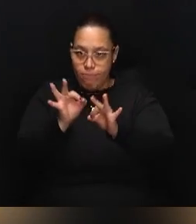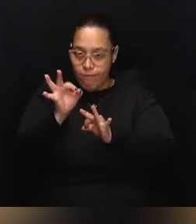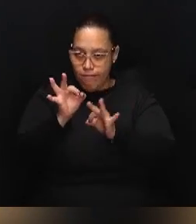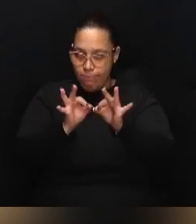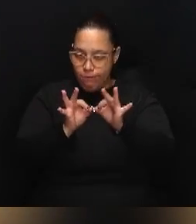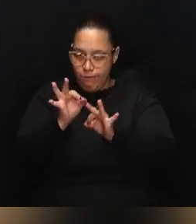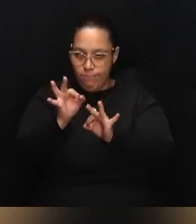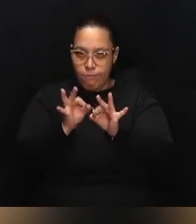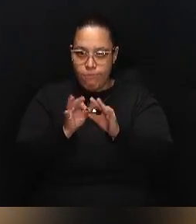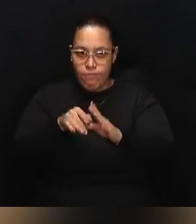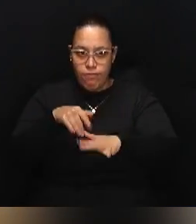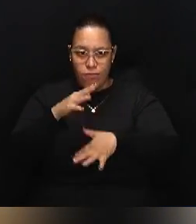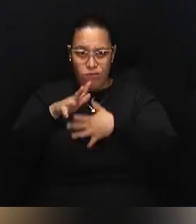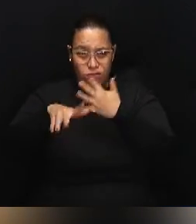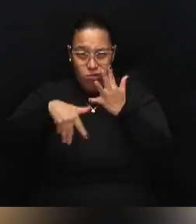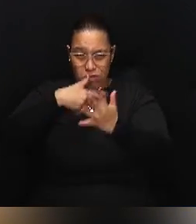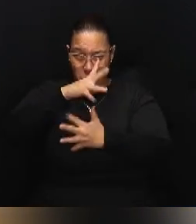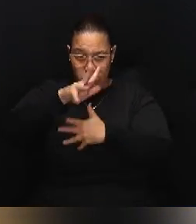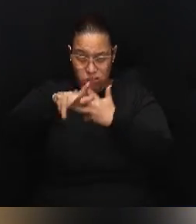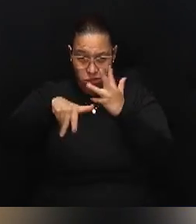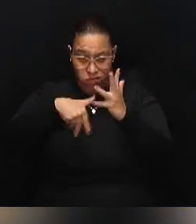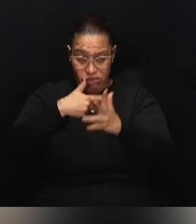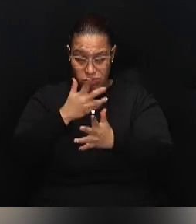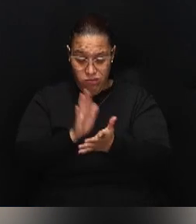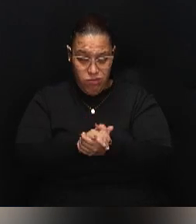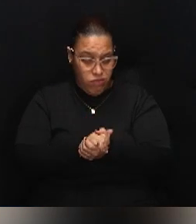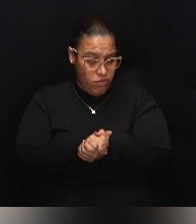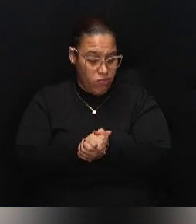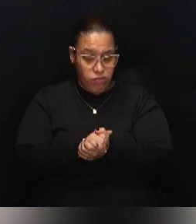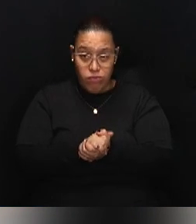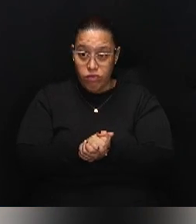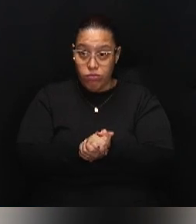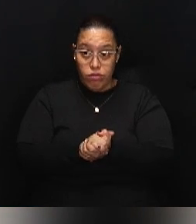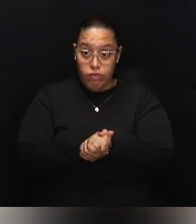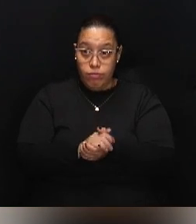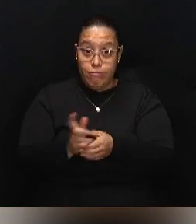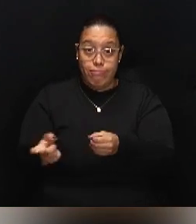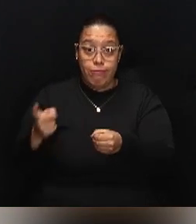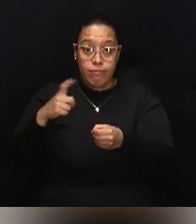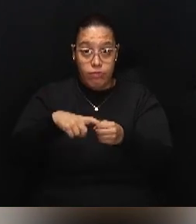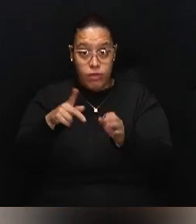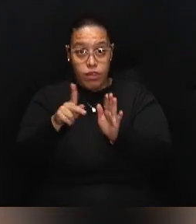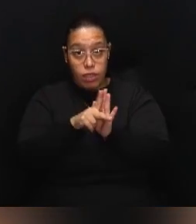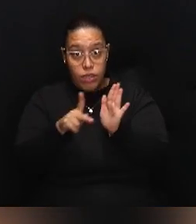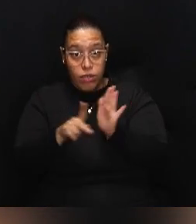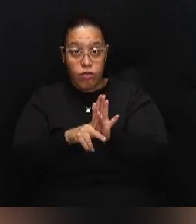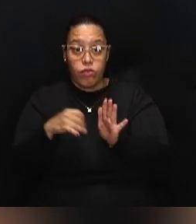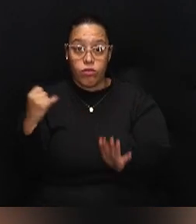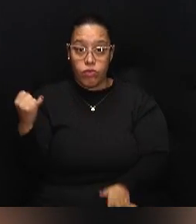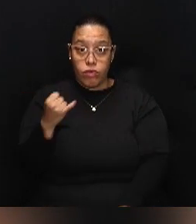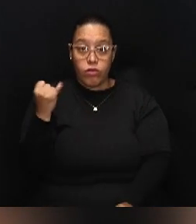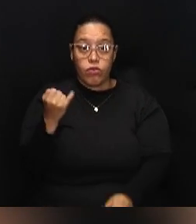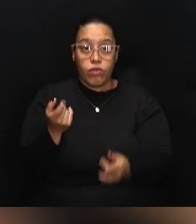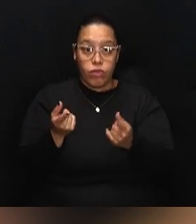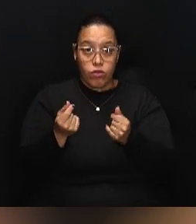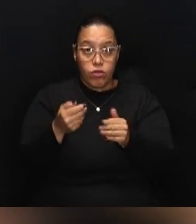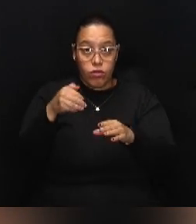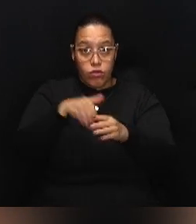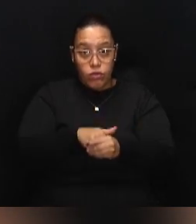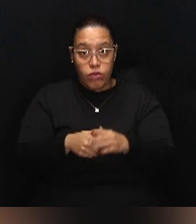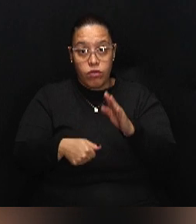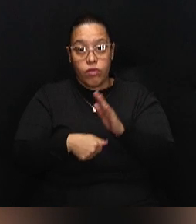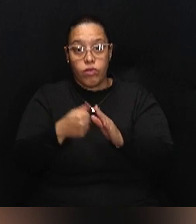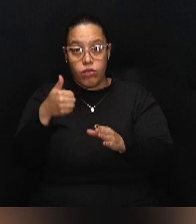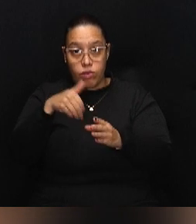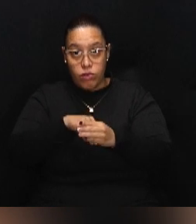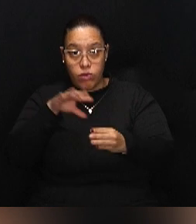ordem, que estava, né, uma situação muito pesada na casa, votar projetos importantíssimos como orçamento. A primeira vez